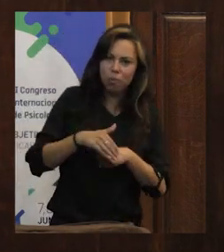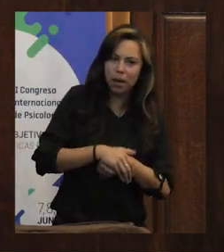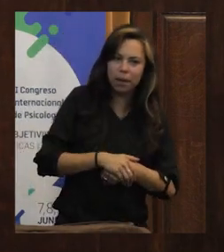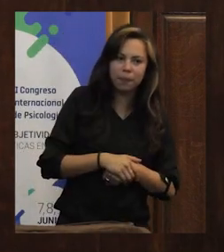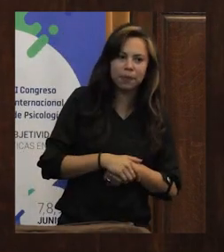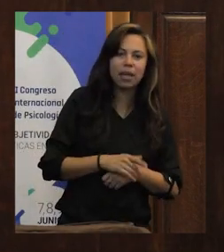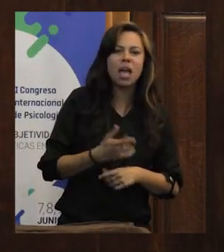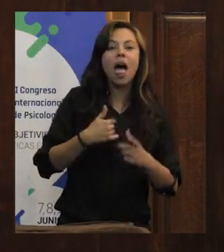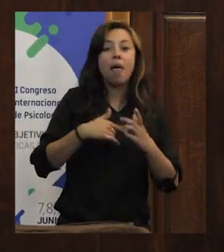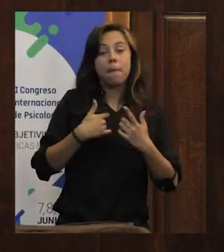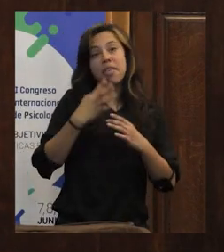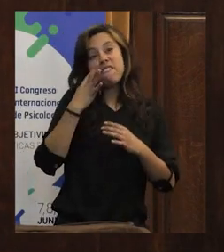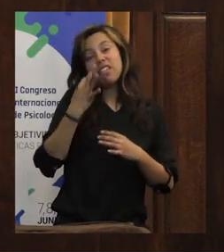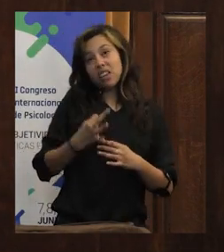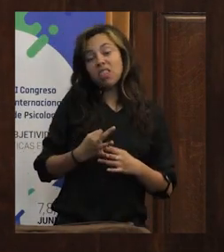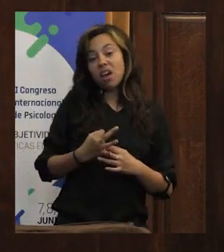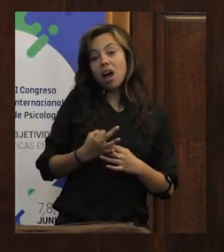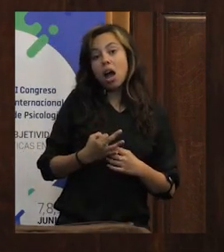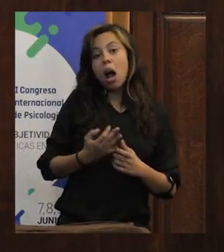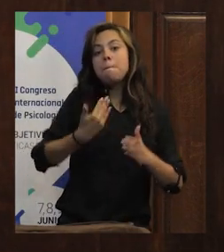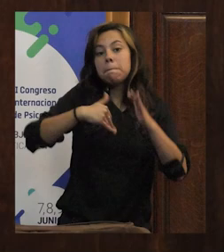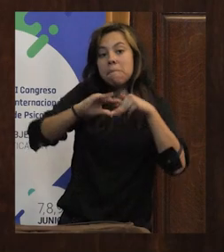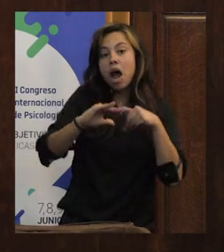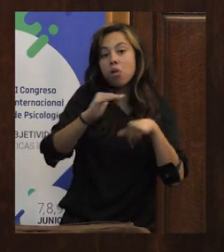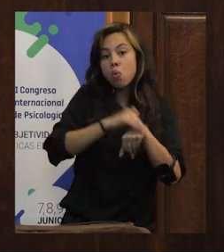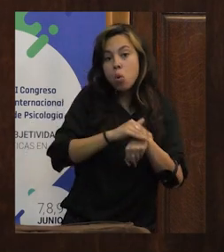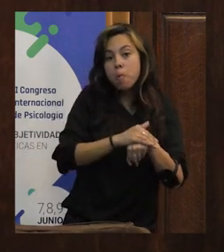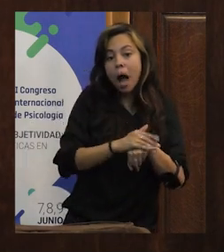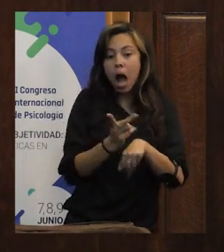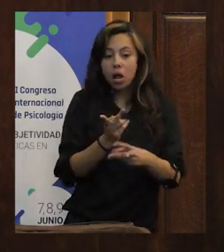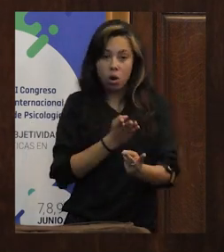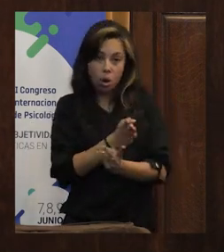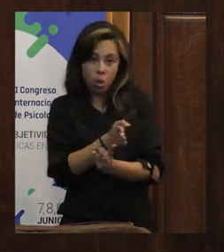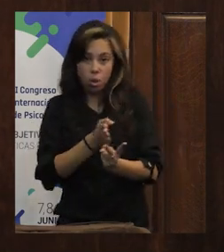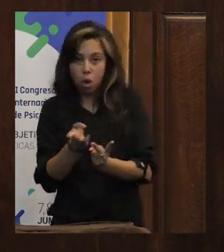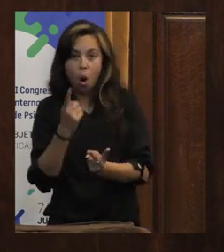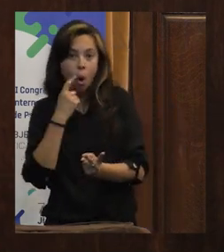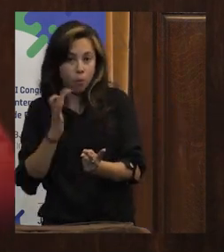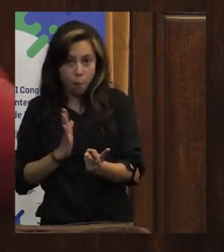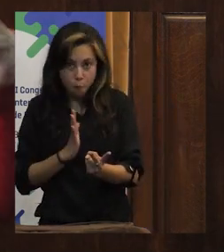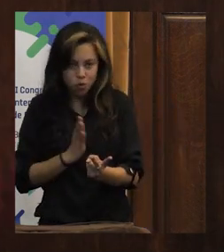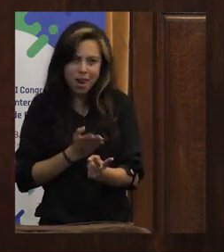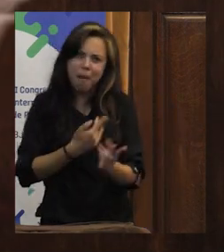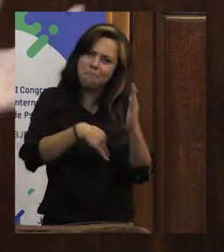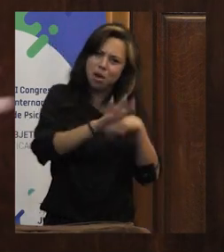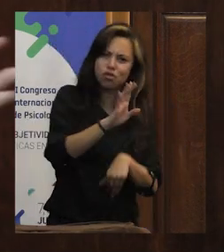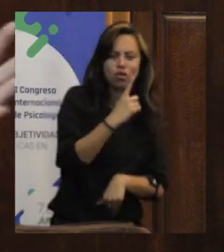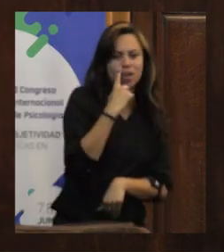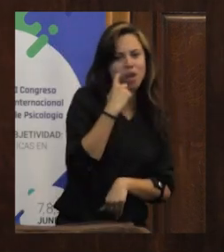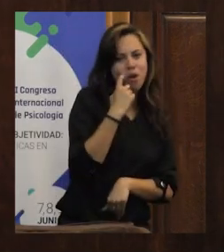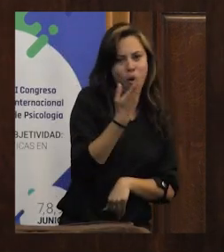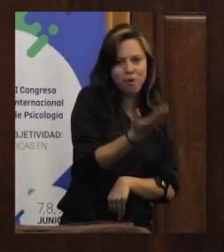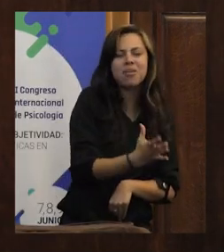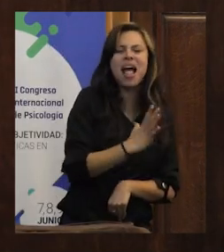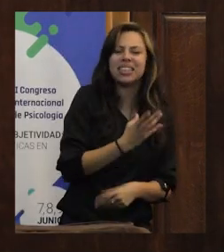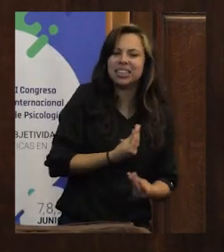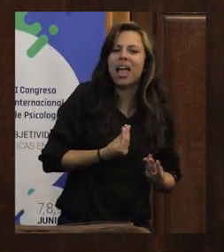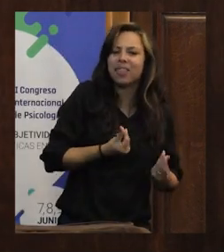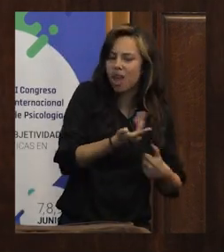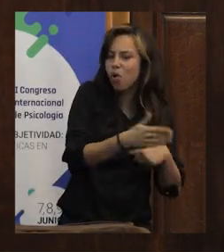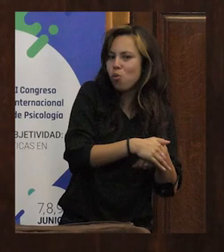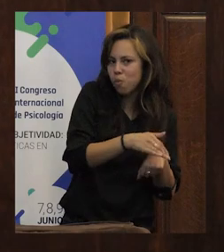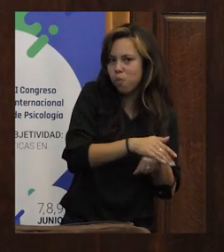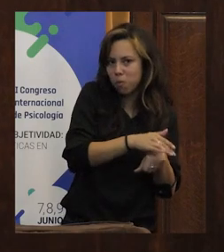que há mais culpa entre os homens. Mas não é uma questão de como se divide a culpa, mas é uma